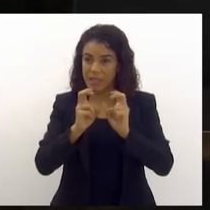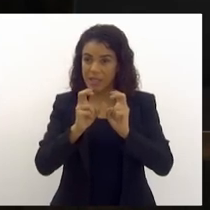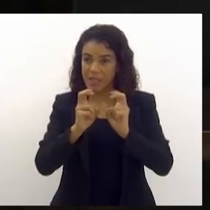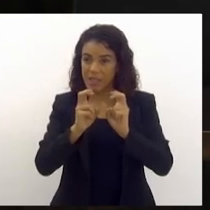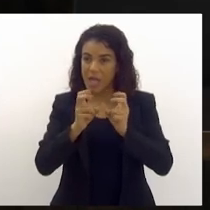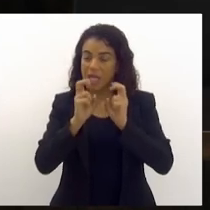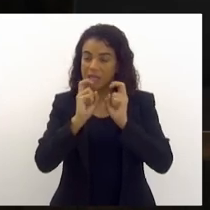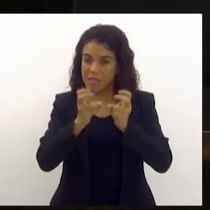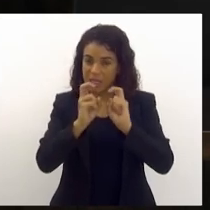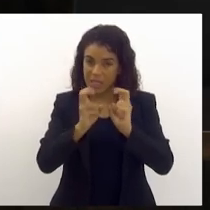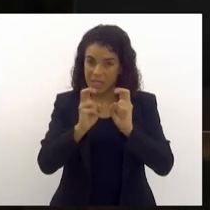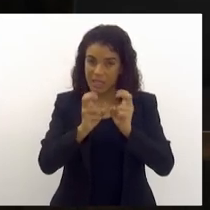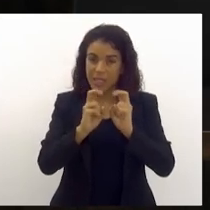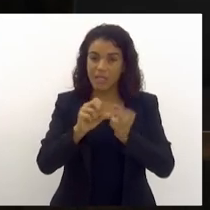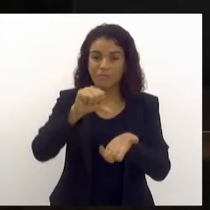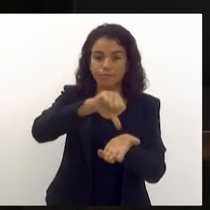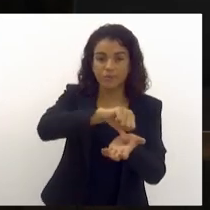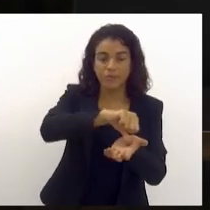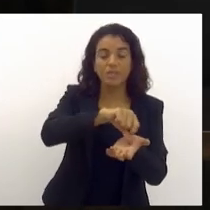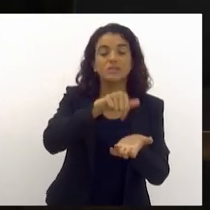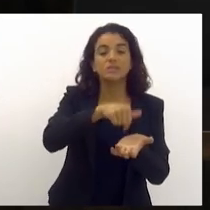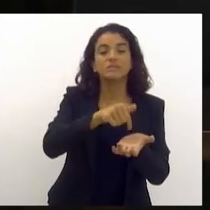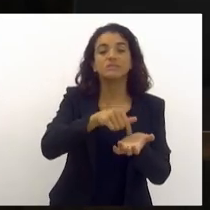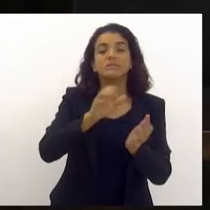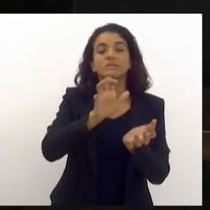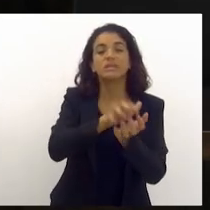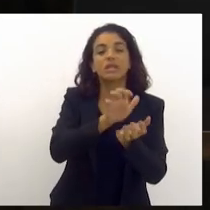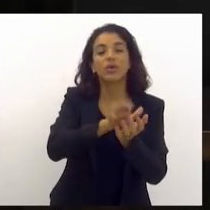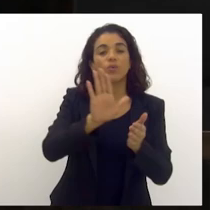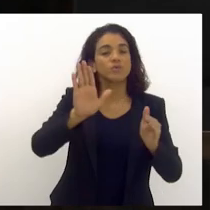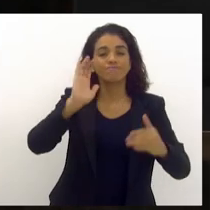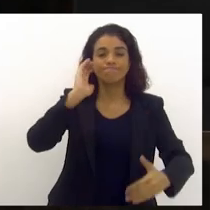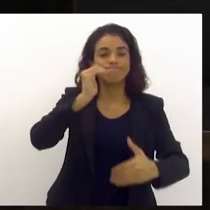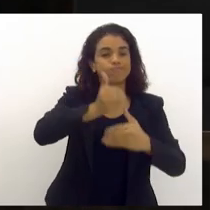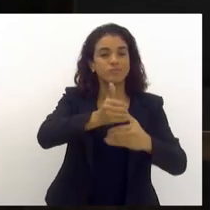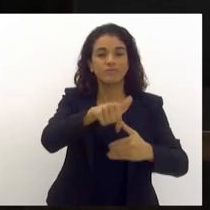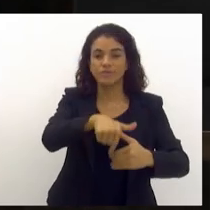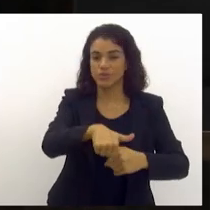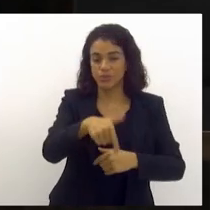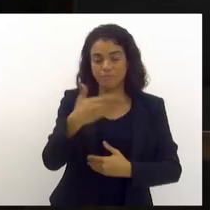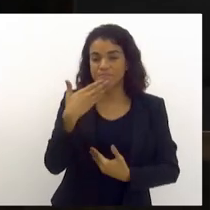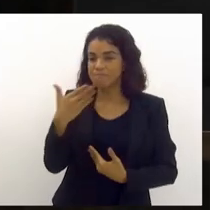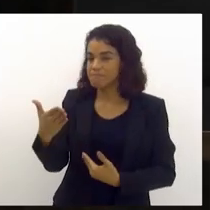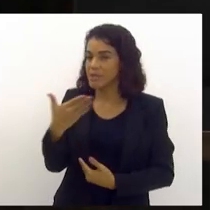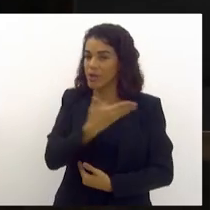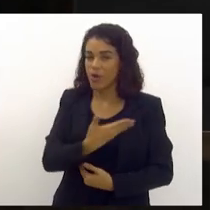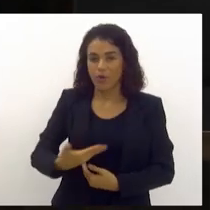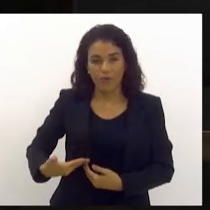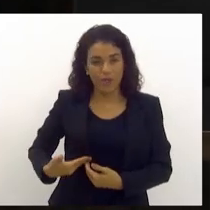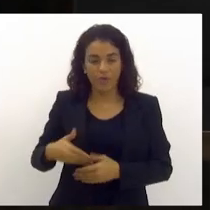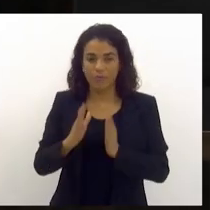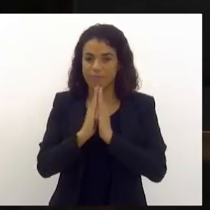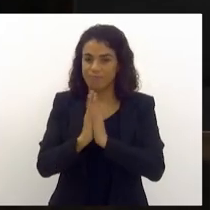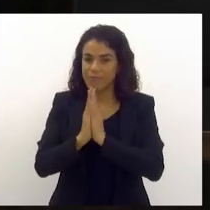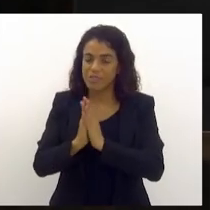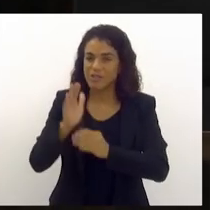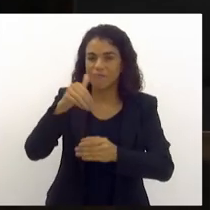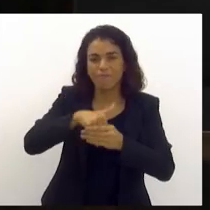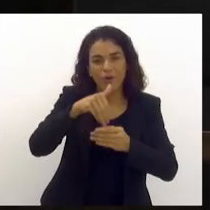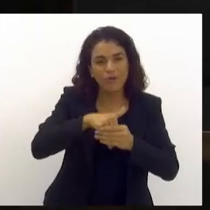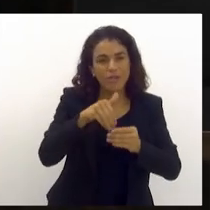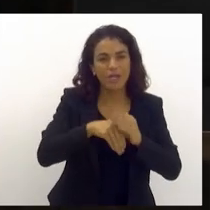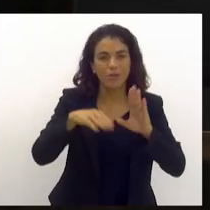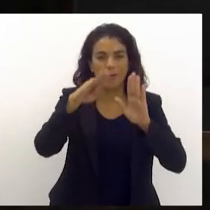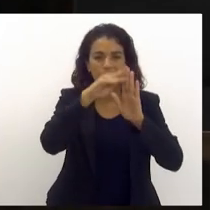A estação de Santa Cruz fechou. Então, de fazer um apelo aqui ao governador, neste momento que a gente está aqui votando temas tão